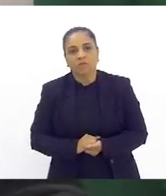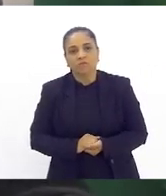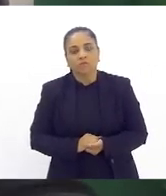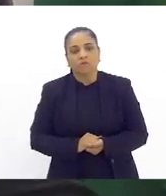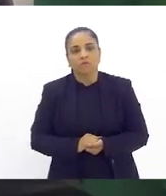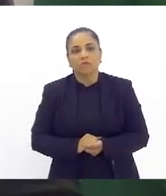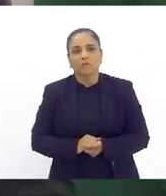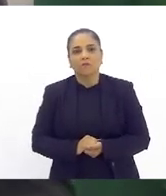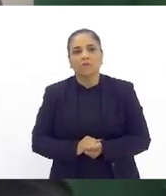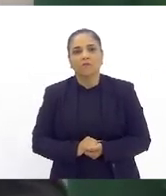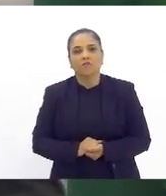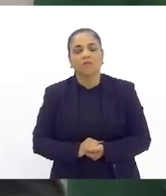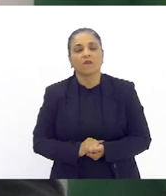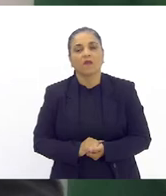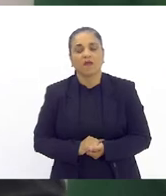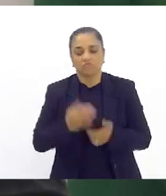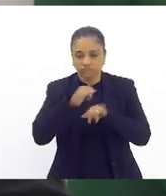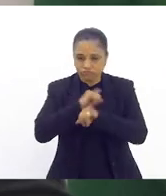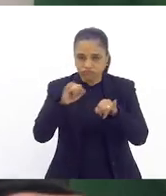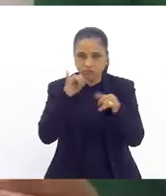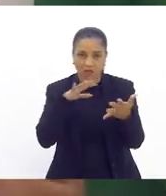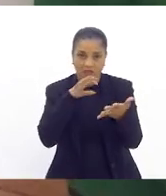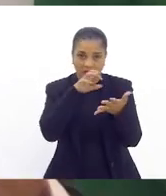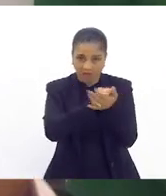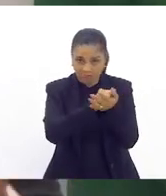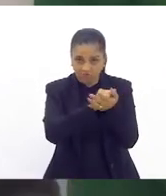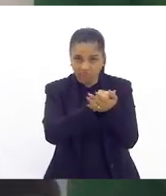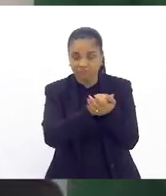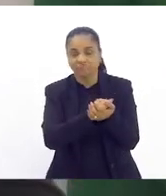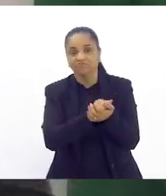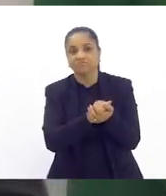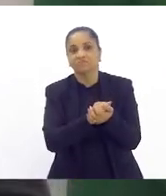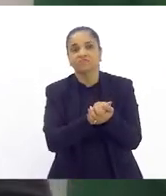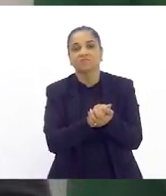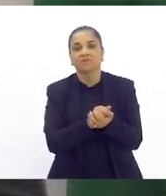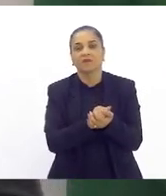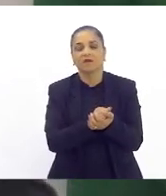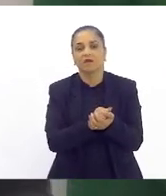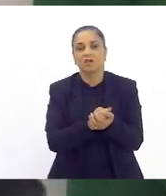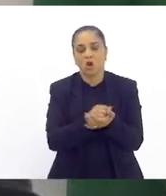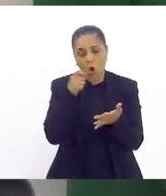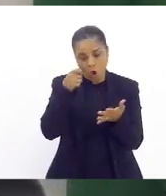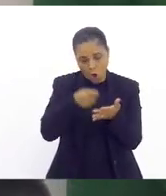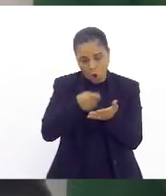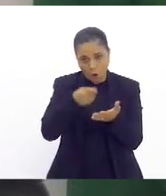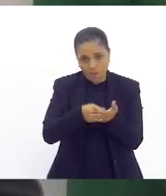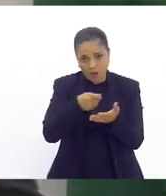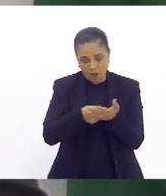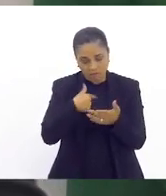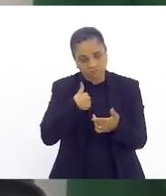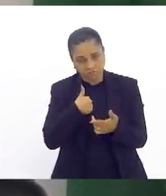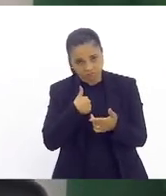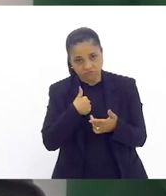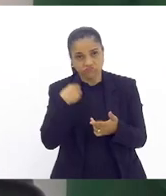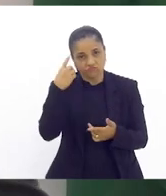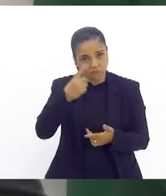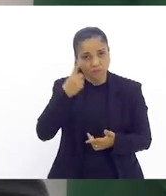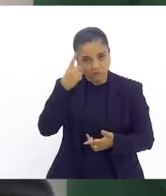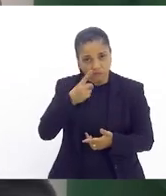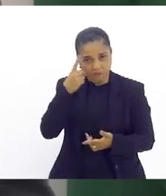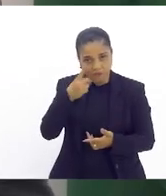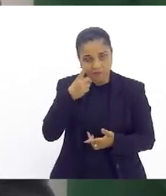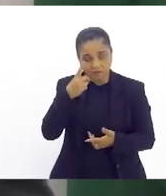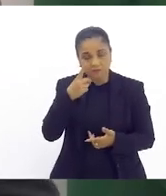assim só queria deixar esse registro a gente está sendo muito cobrado nós deputados